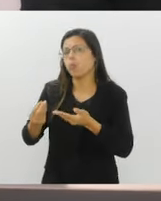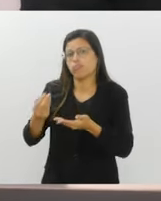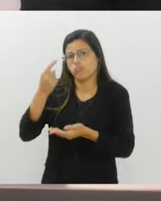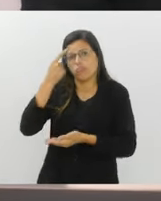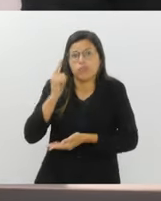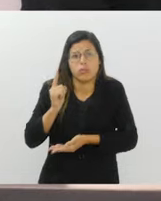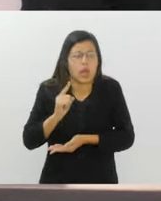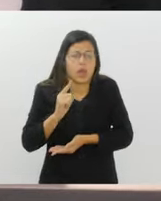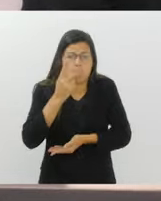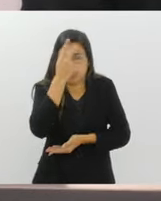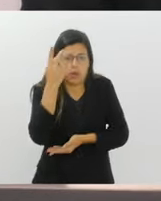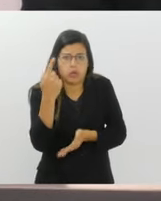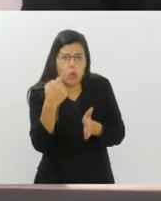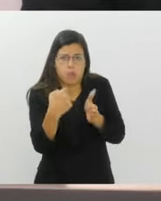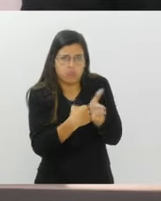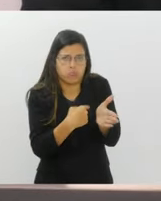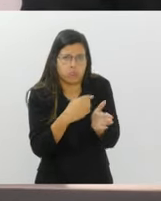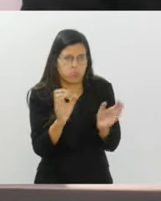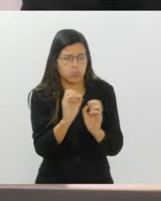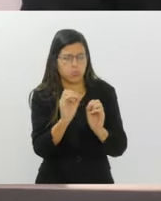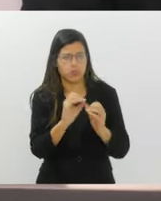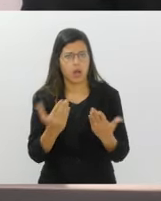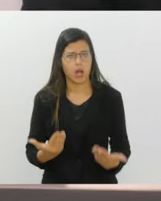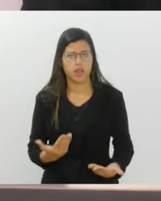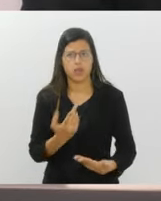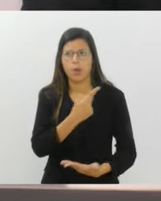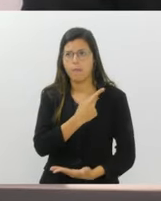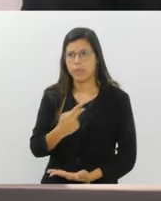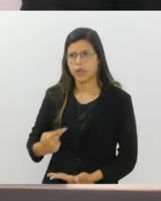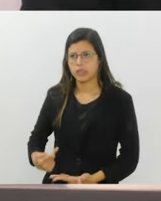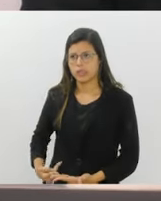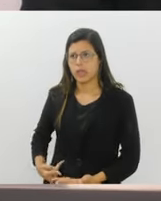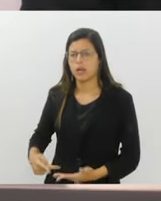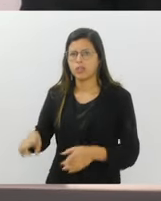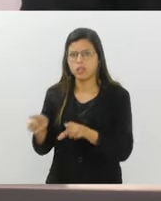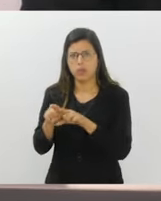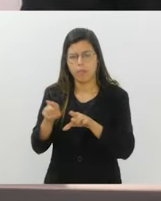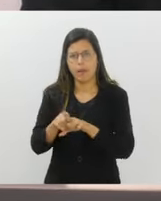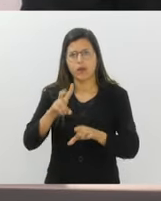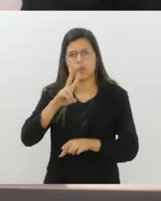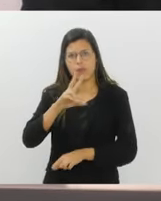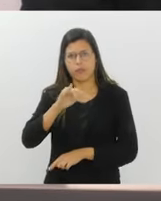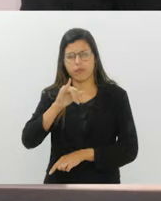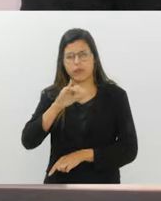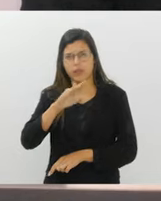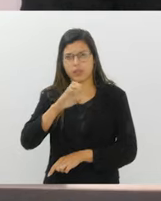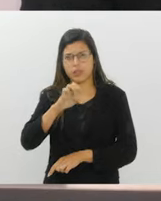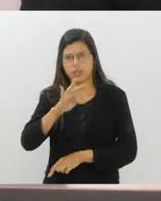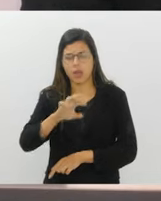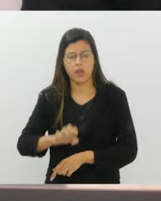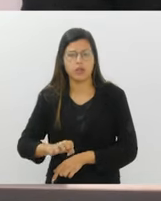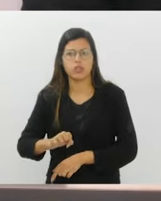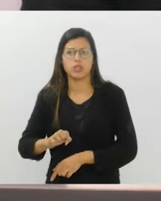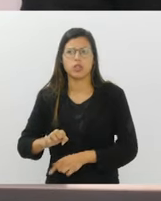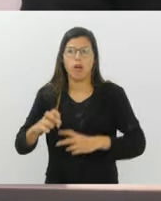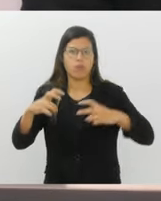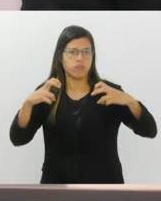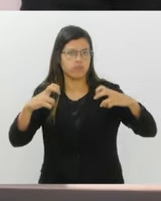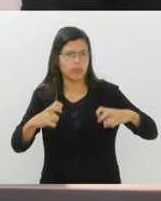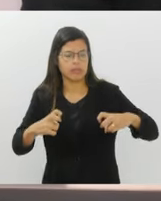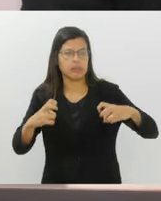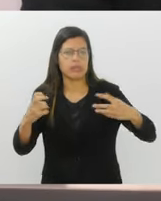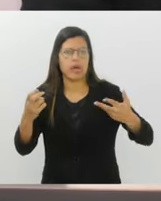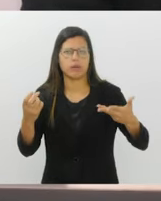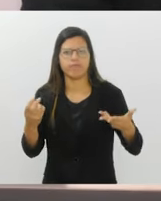consultou. Ninguém pegou o presidente, o meu amigo aqui, Vicente Loureiro, o nosso corpo técnico. Vamos sentar aqui, vamos